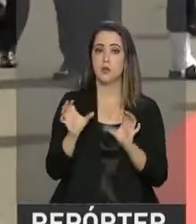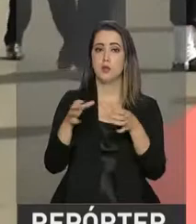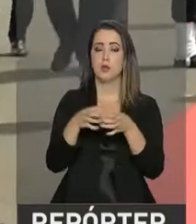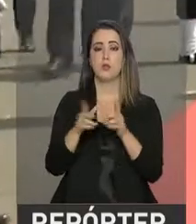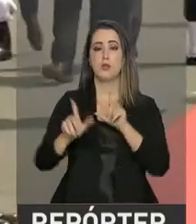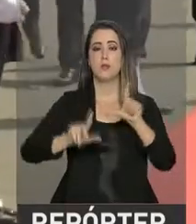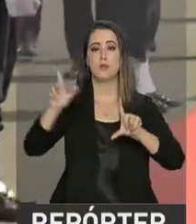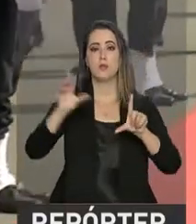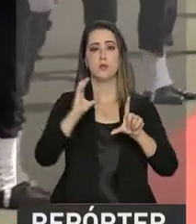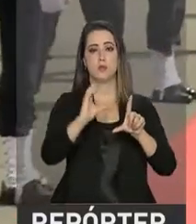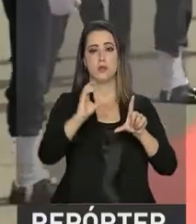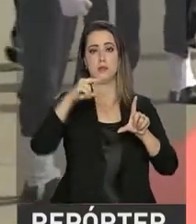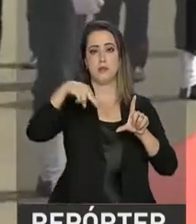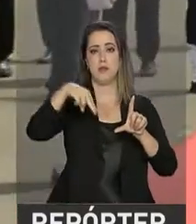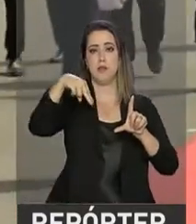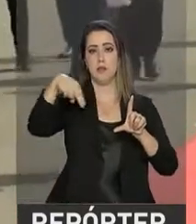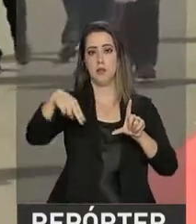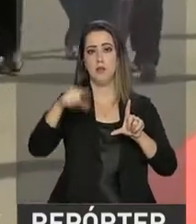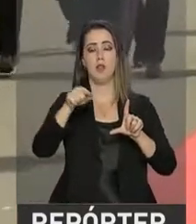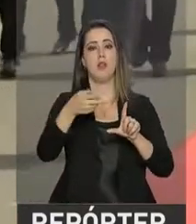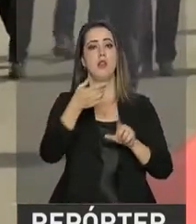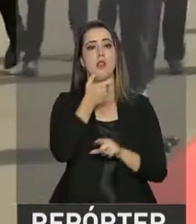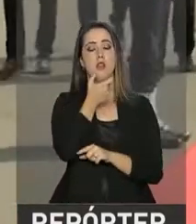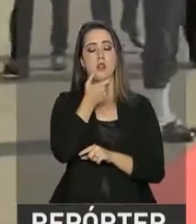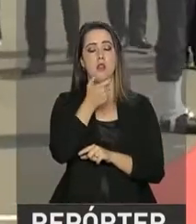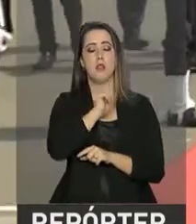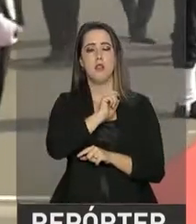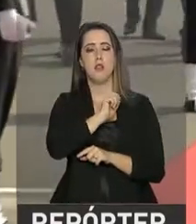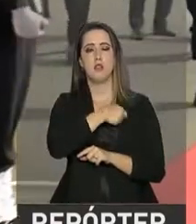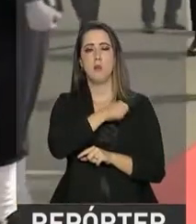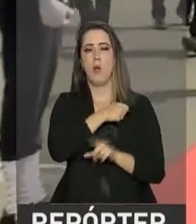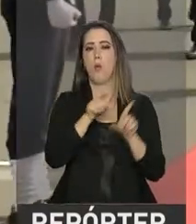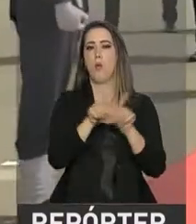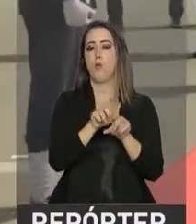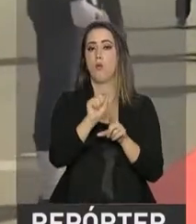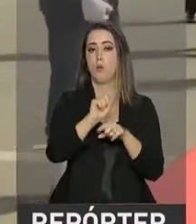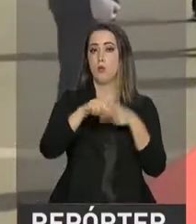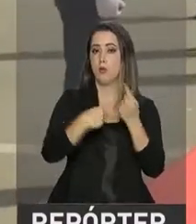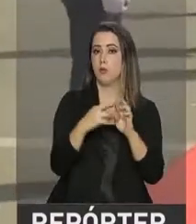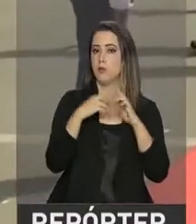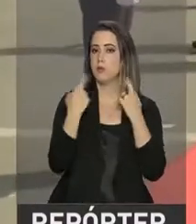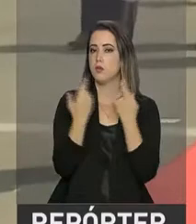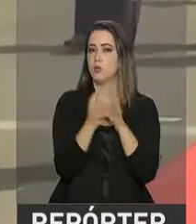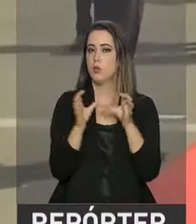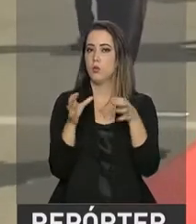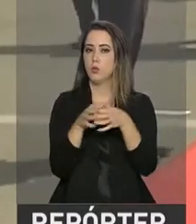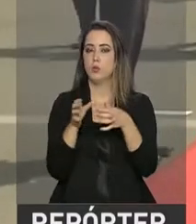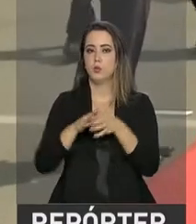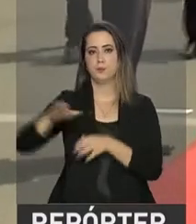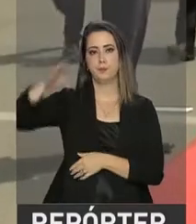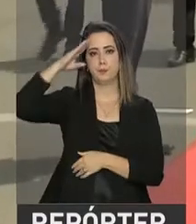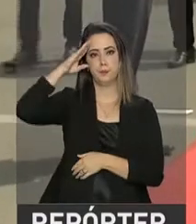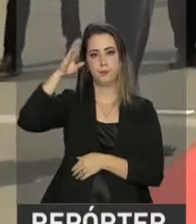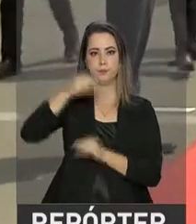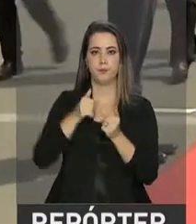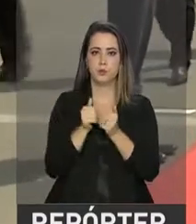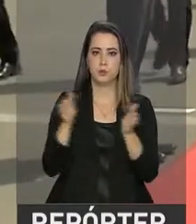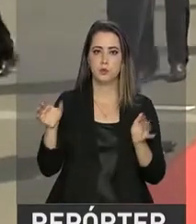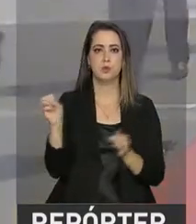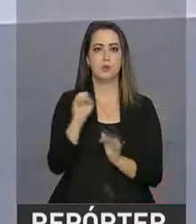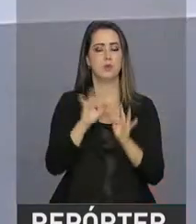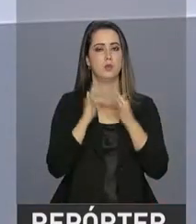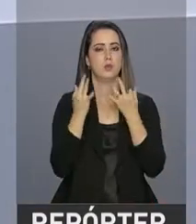entrevista à rede de televisão CNN em espanhol. E mais tarde se reúne com os demais chefes de Estado na cerimônia de abertura da